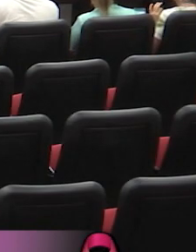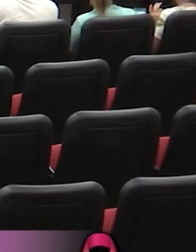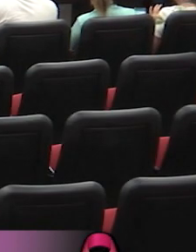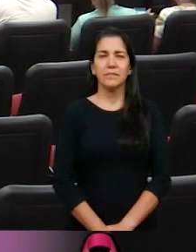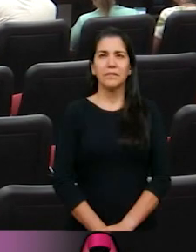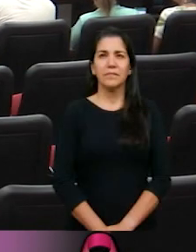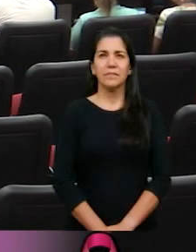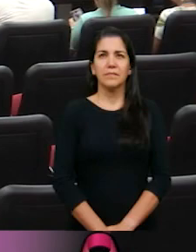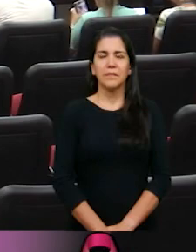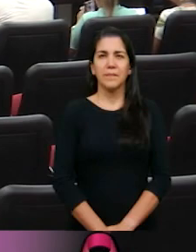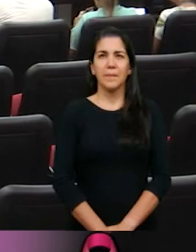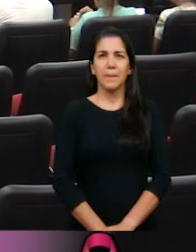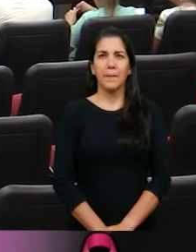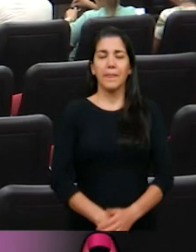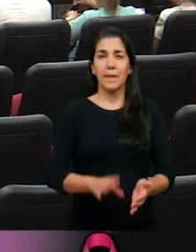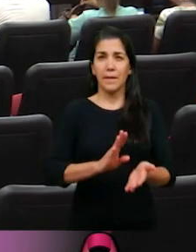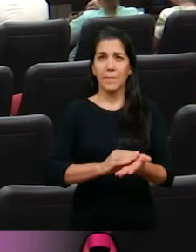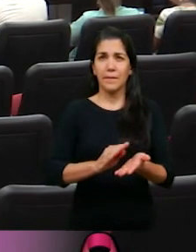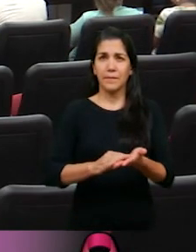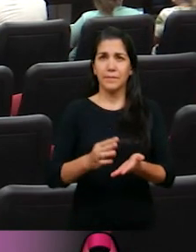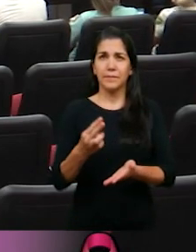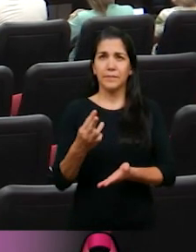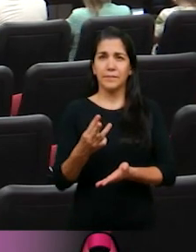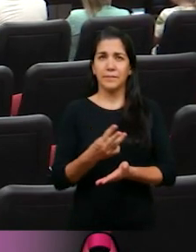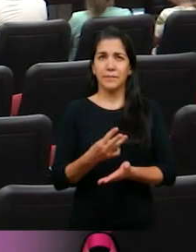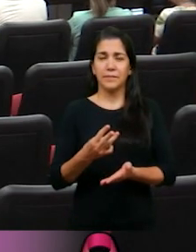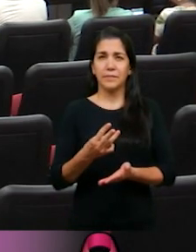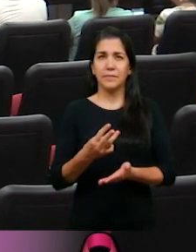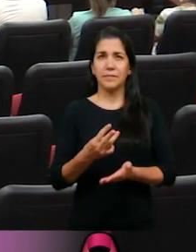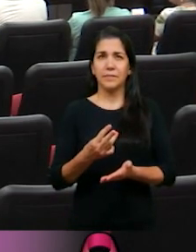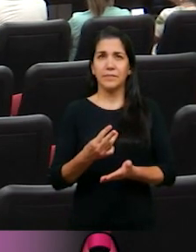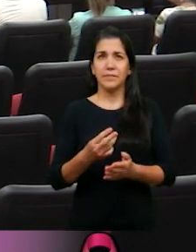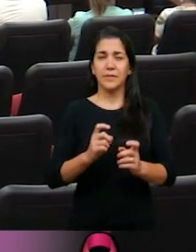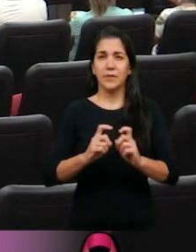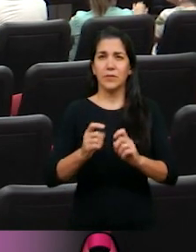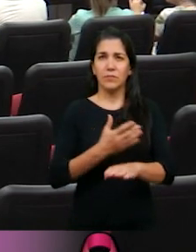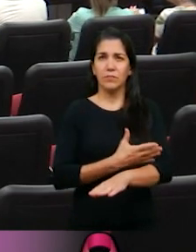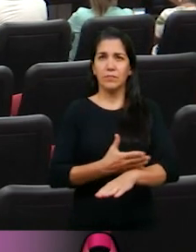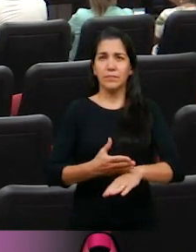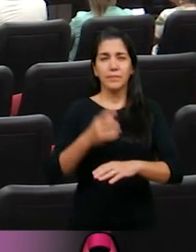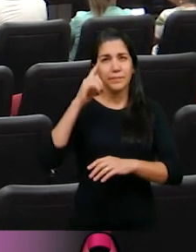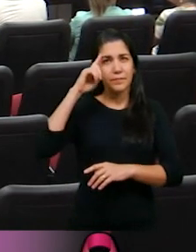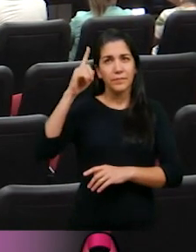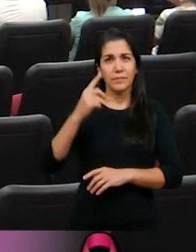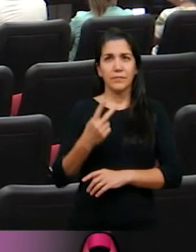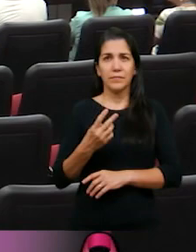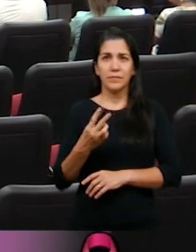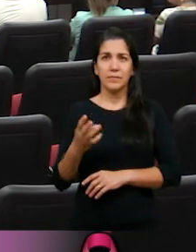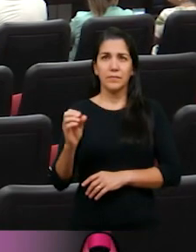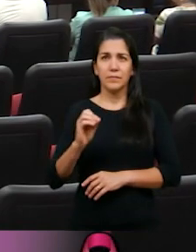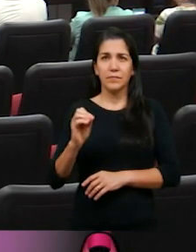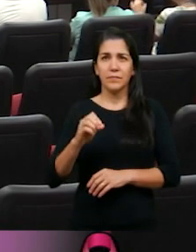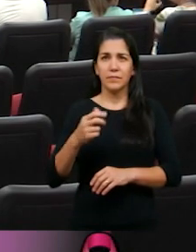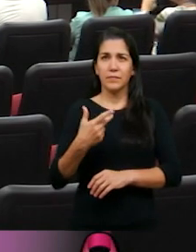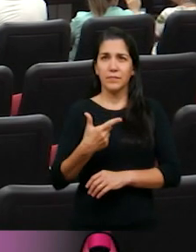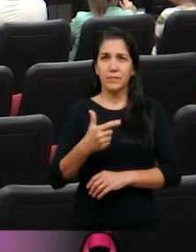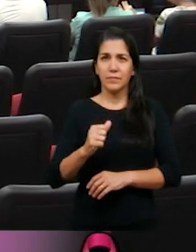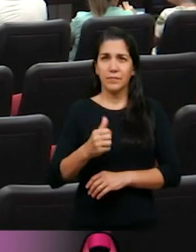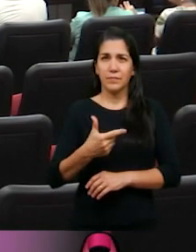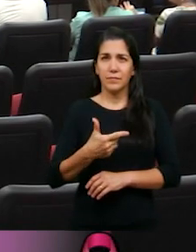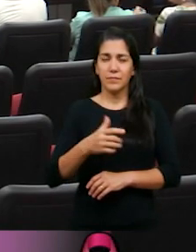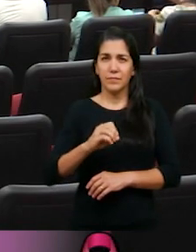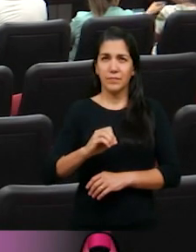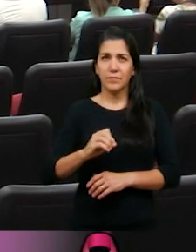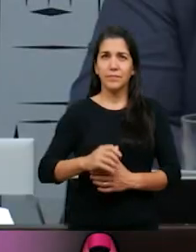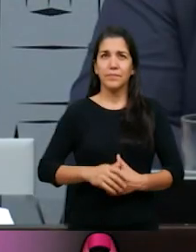Regimento Interno, a ata da 33ª Sessão Ordinária, realizada em 23 de outubro de 2023, que